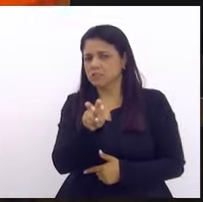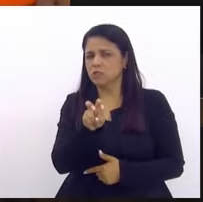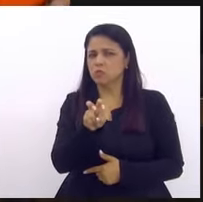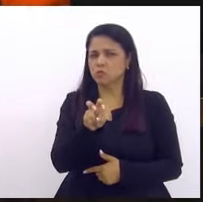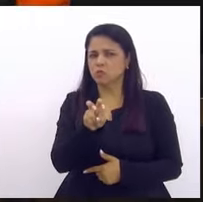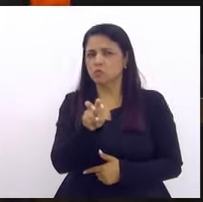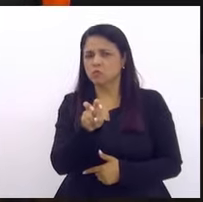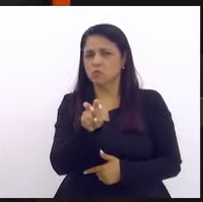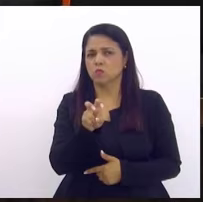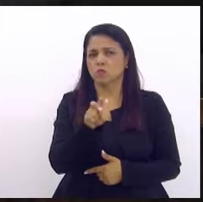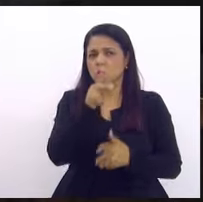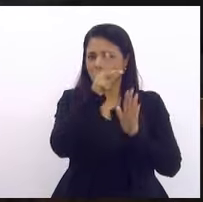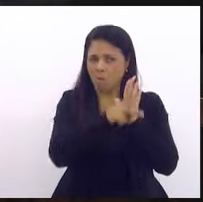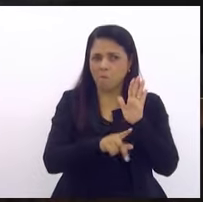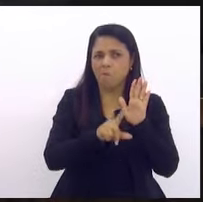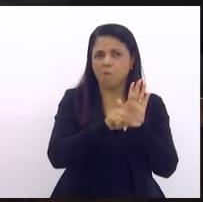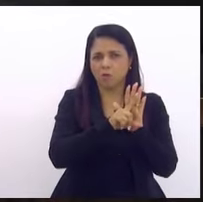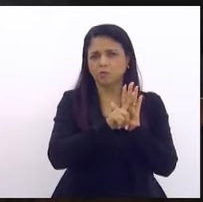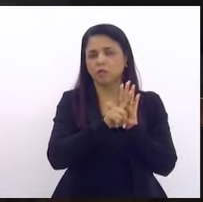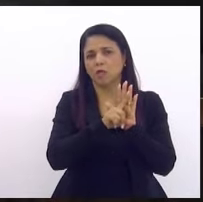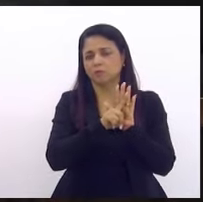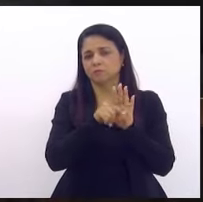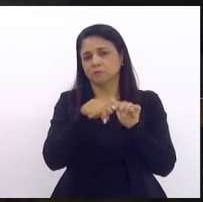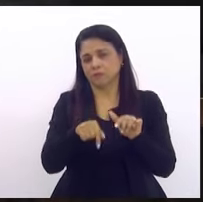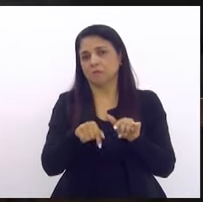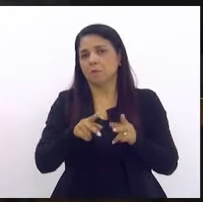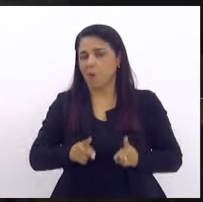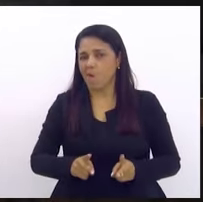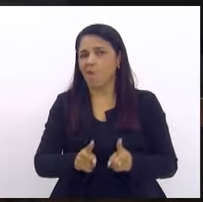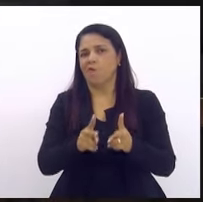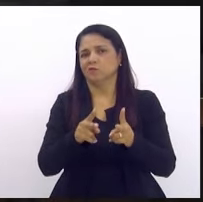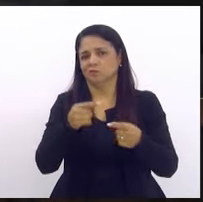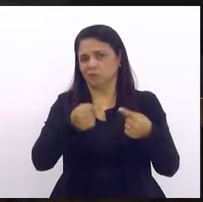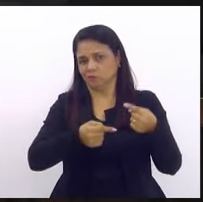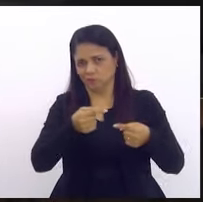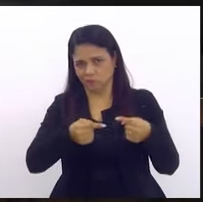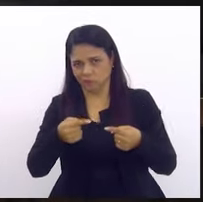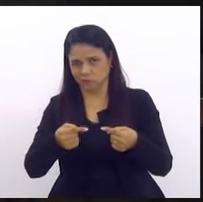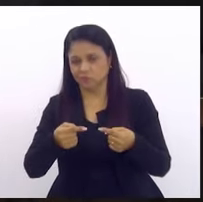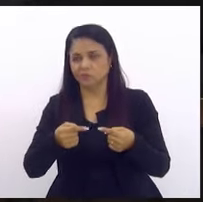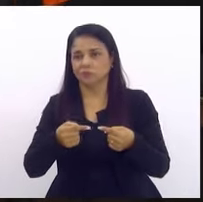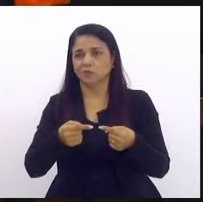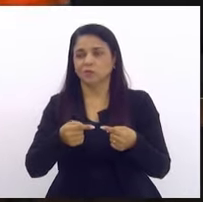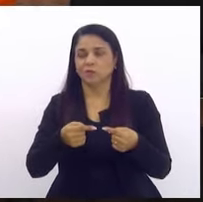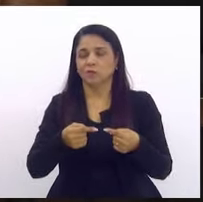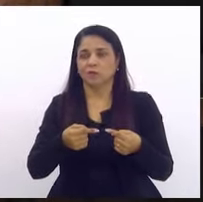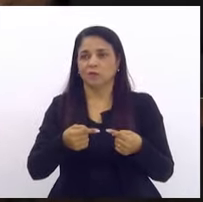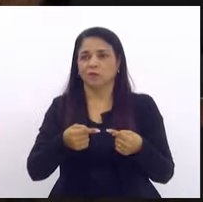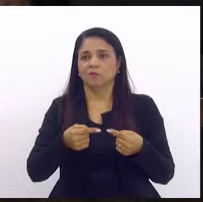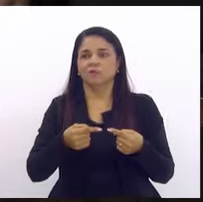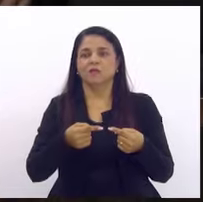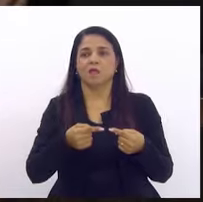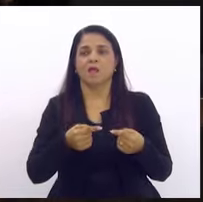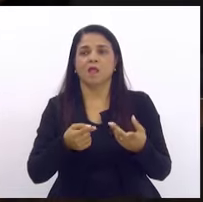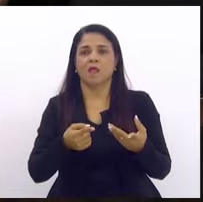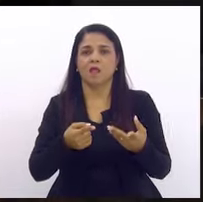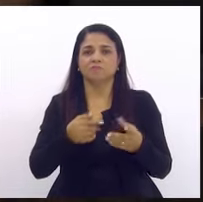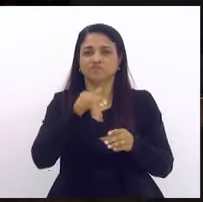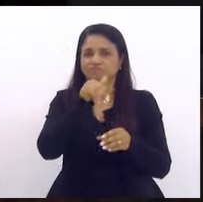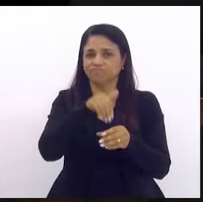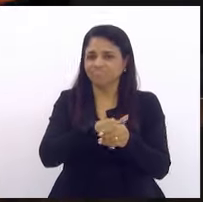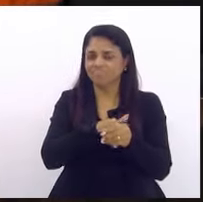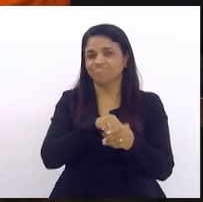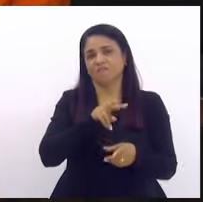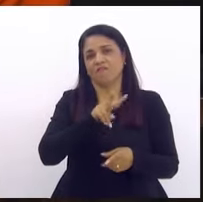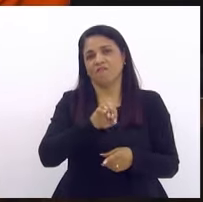casa aí, no máximo, é muito justo para a gente continuar colocando sempre zerado essa questão de vetos na